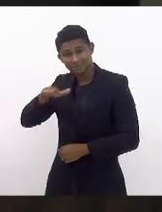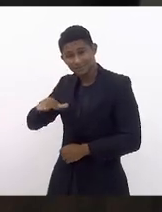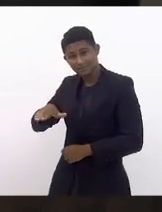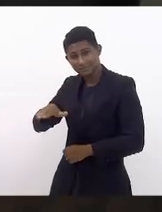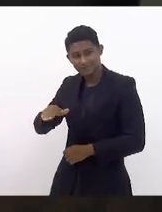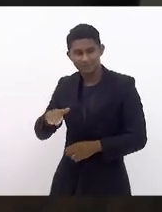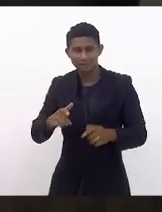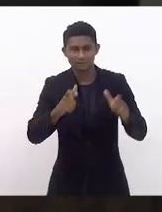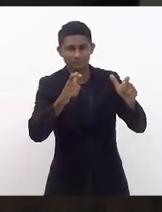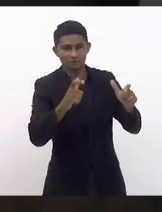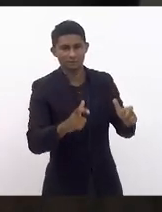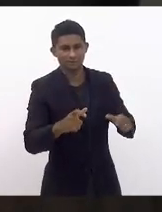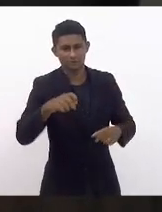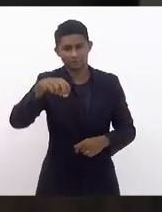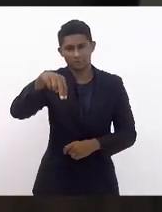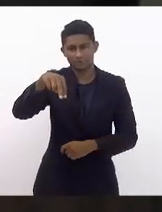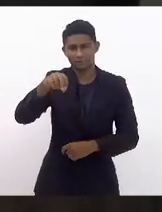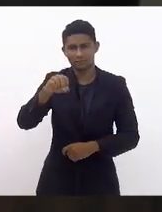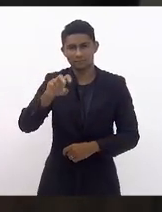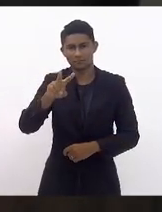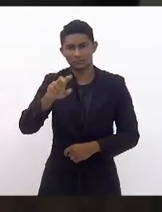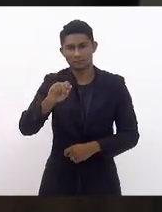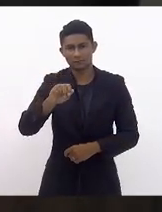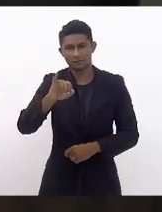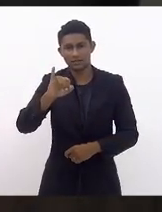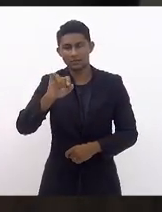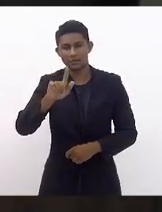assim, eu tive a honra de conhecer.